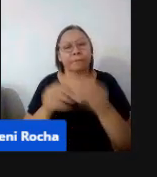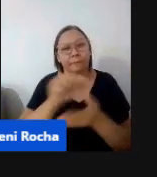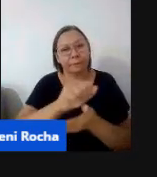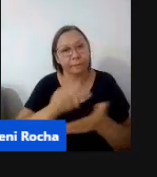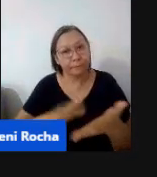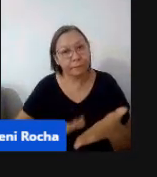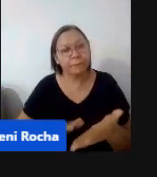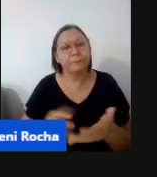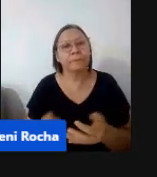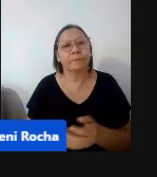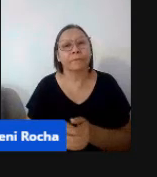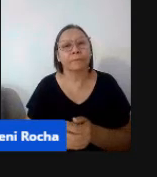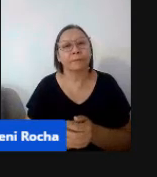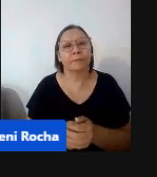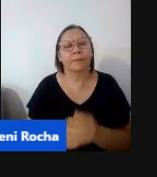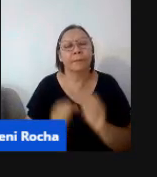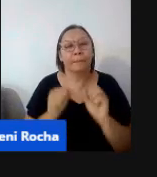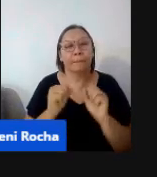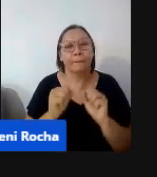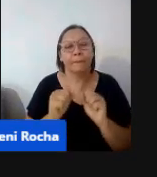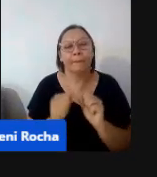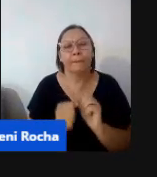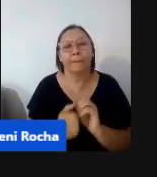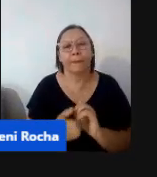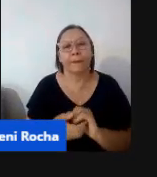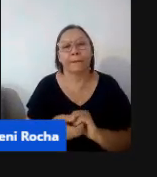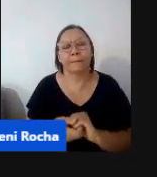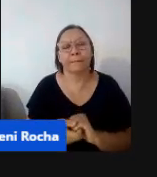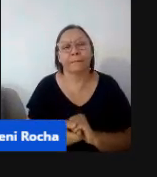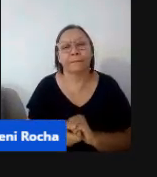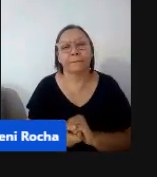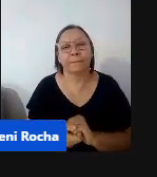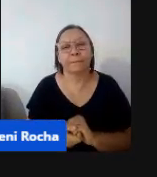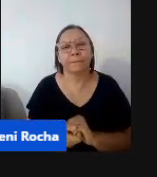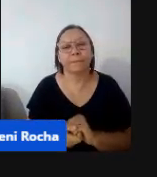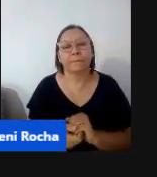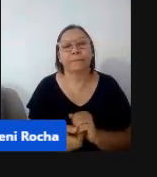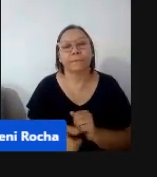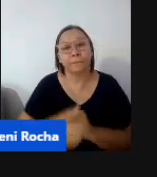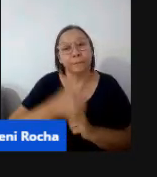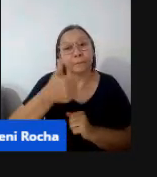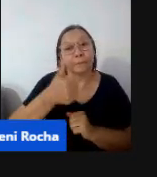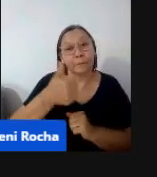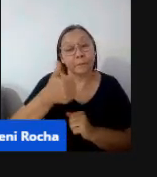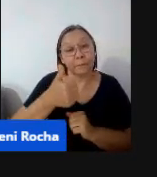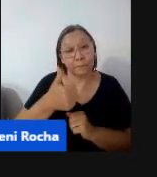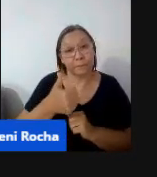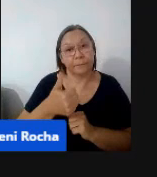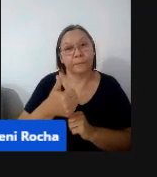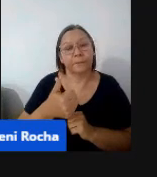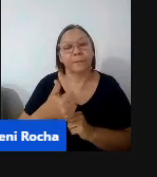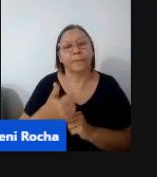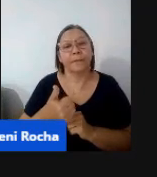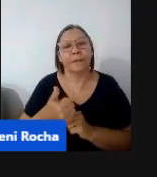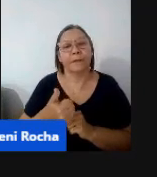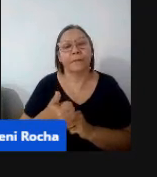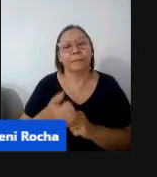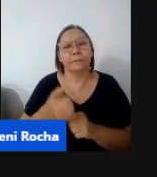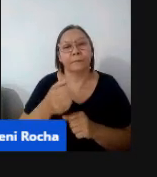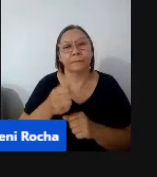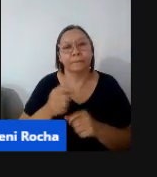pode, primeiro, no próximo slide, desculpa, primeiro, realizar essa construção